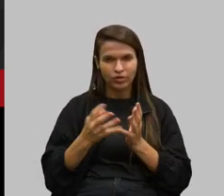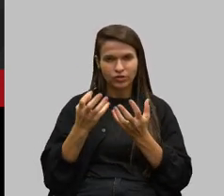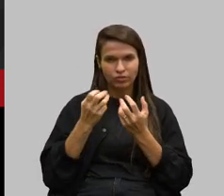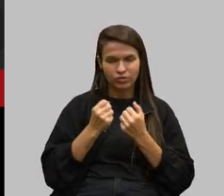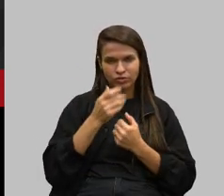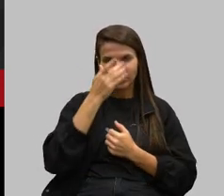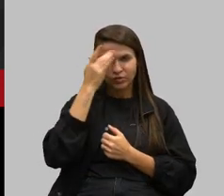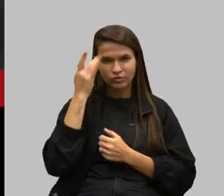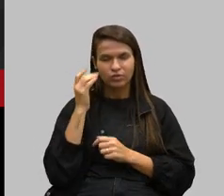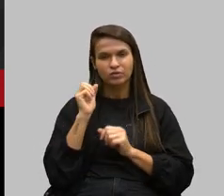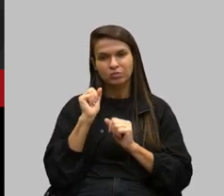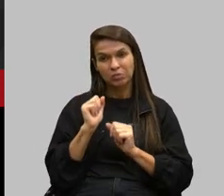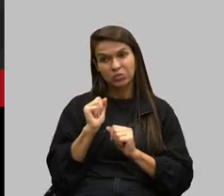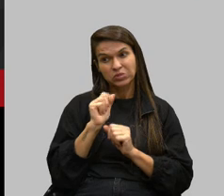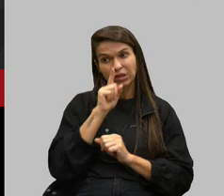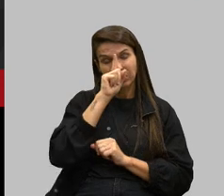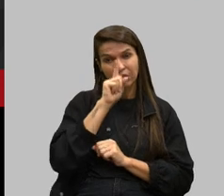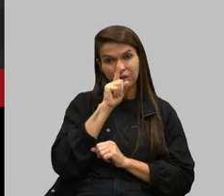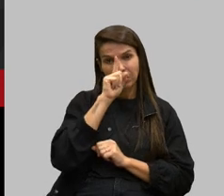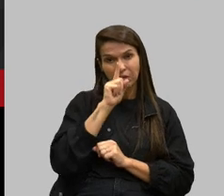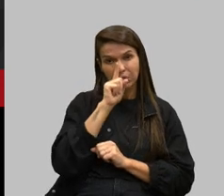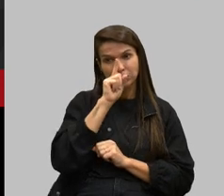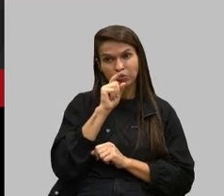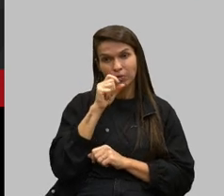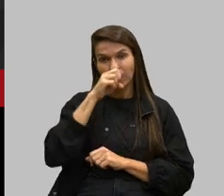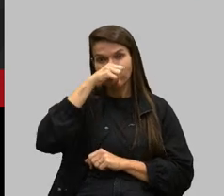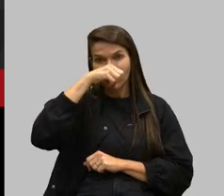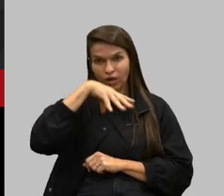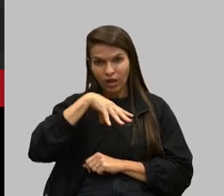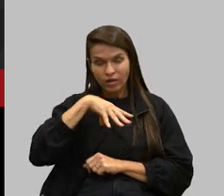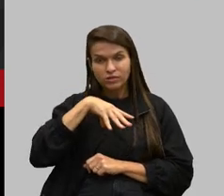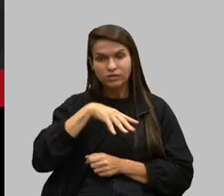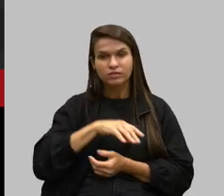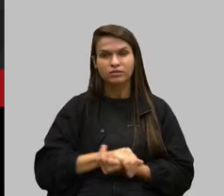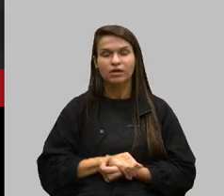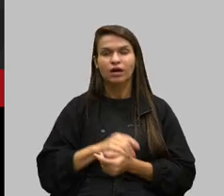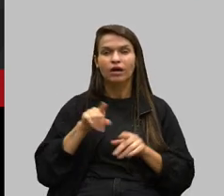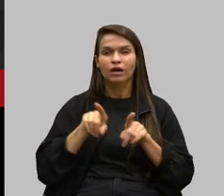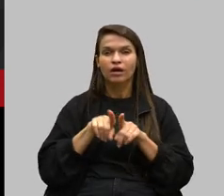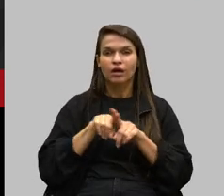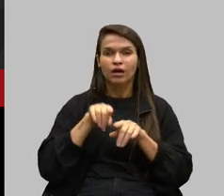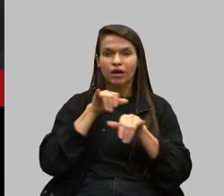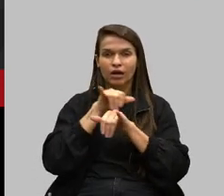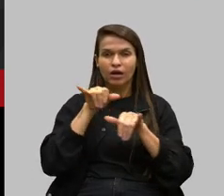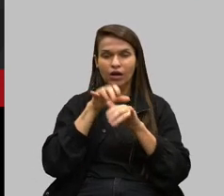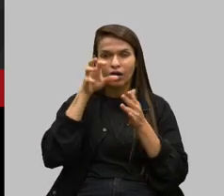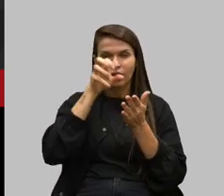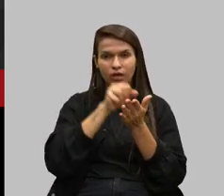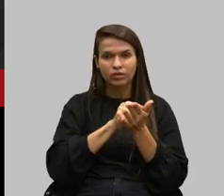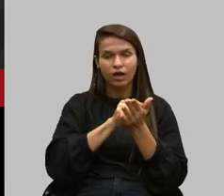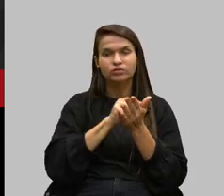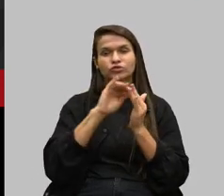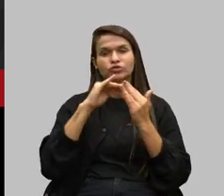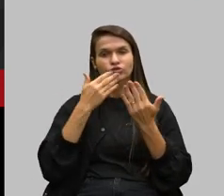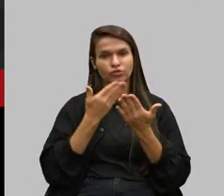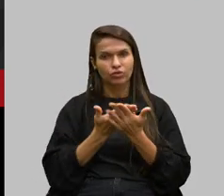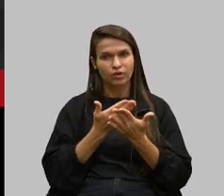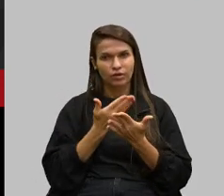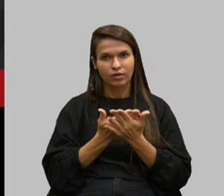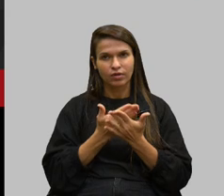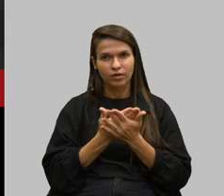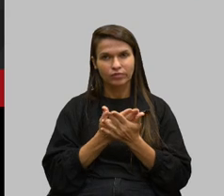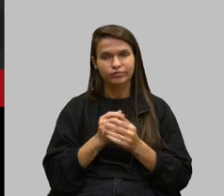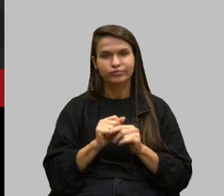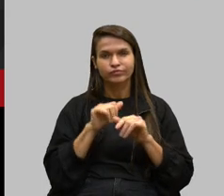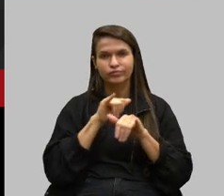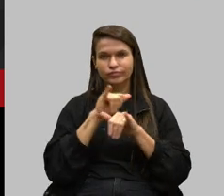que possam est ali em risco né de alguma violência a campanha do cadastro escolar campanha